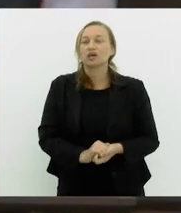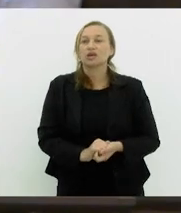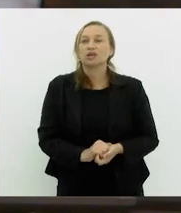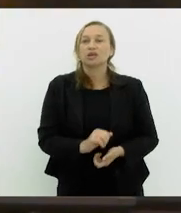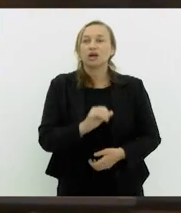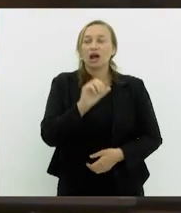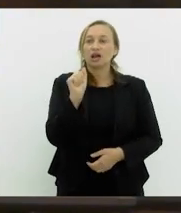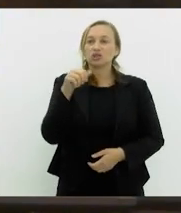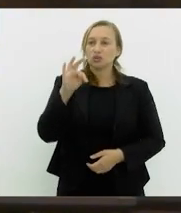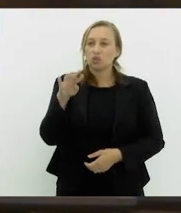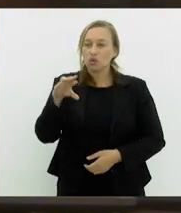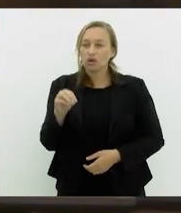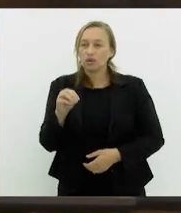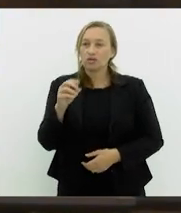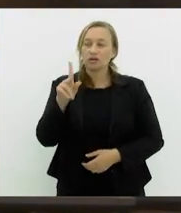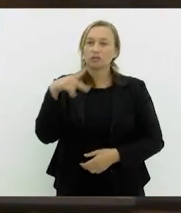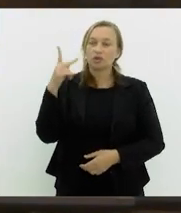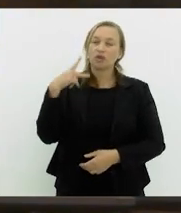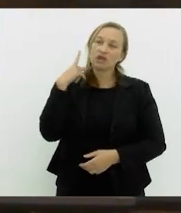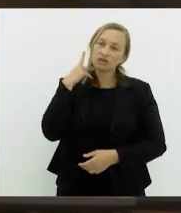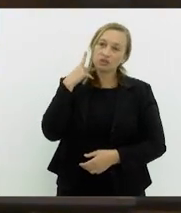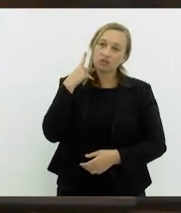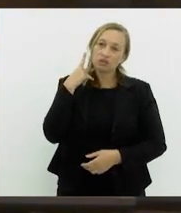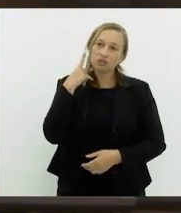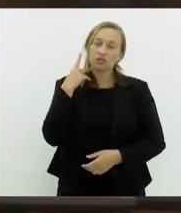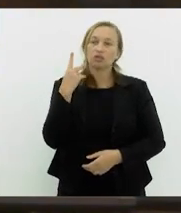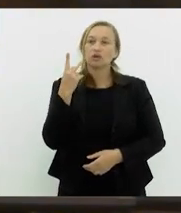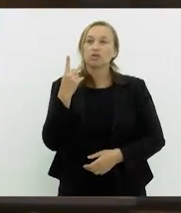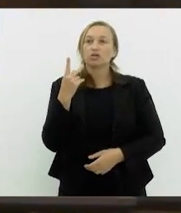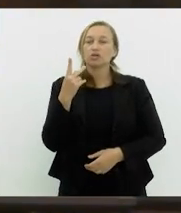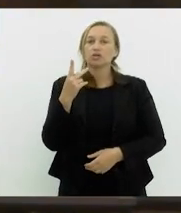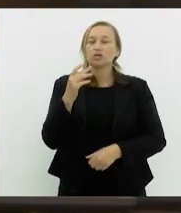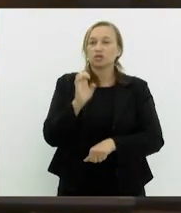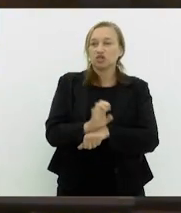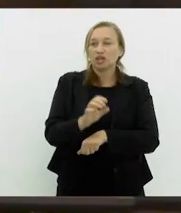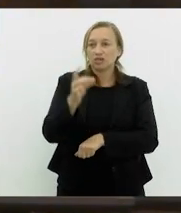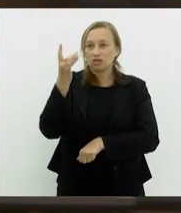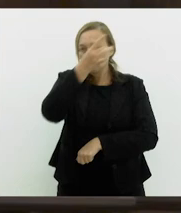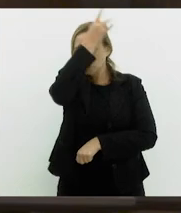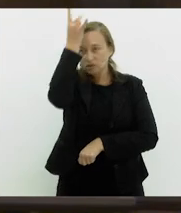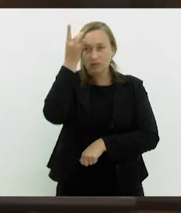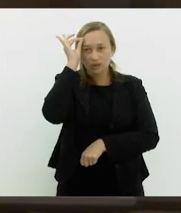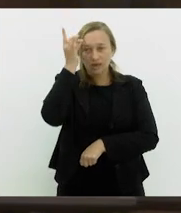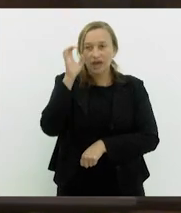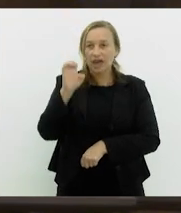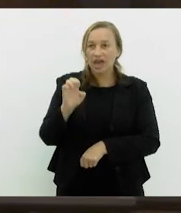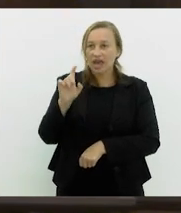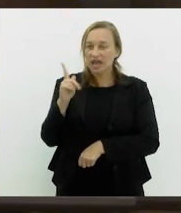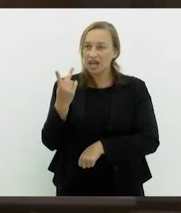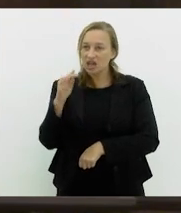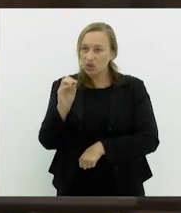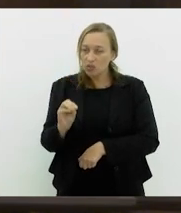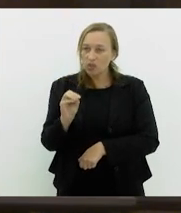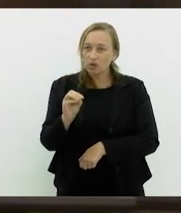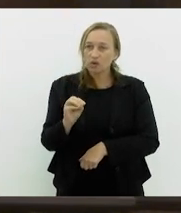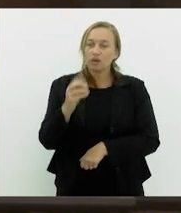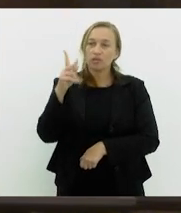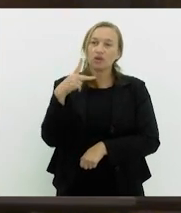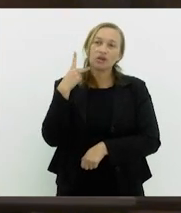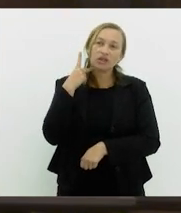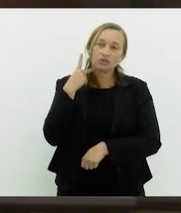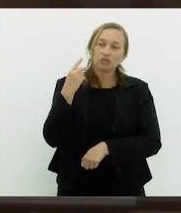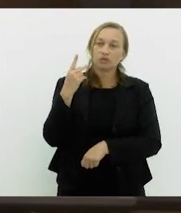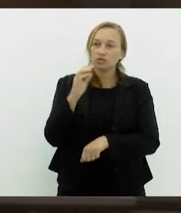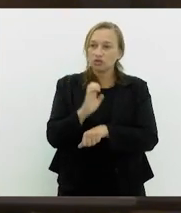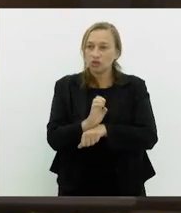Pedroso, procurador da Assembleia Legislativa do Estado do Espírito Santo. Senhor Hélio Lúcio Dantas, procurador da Assembleia Legislativa do Estado